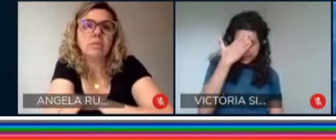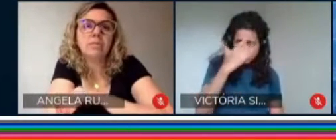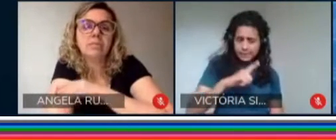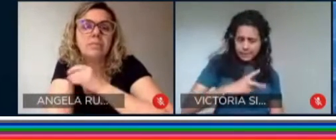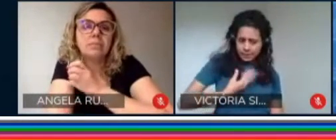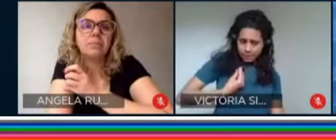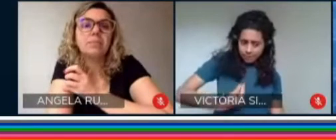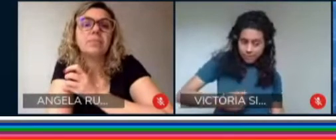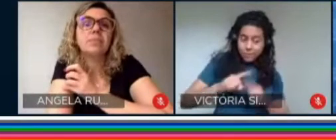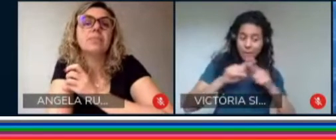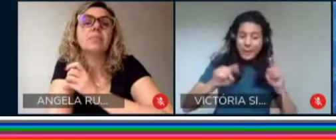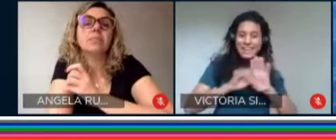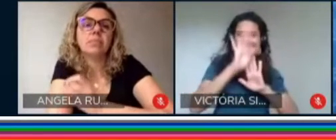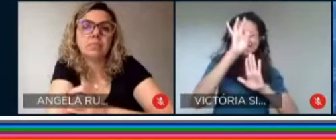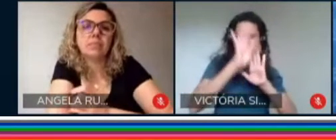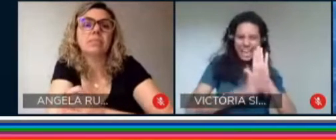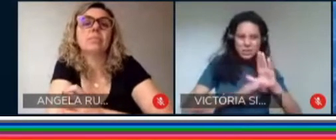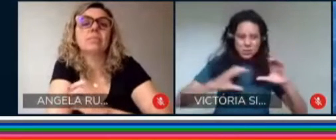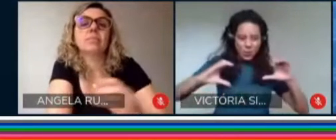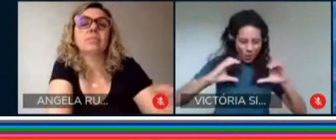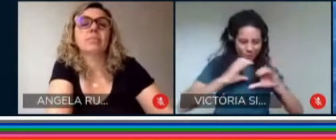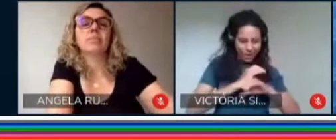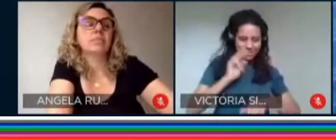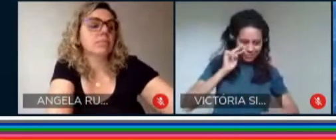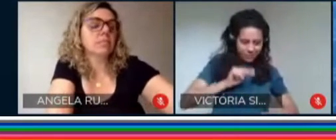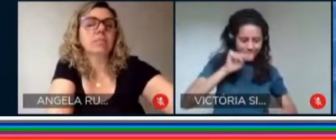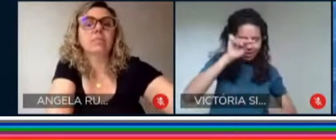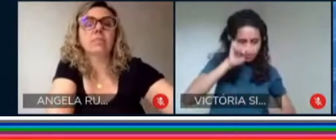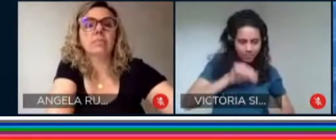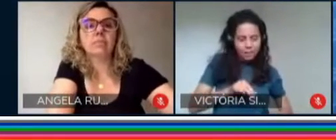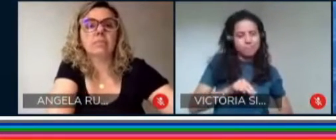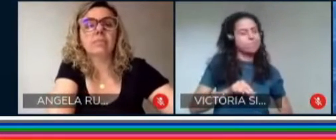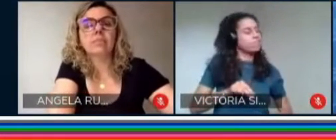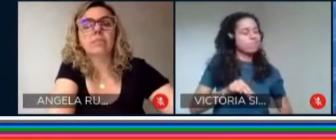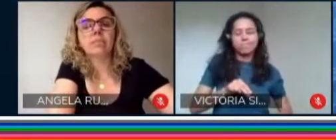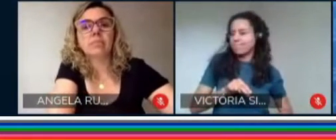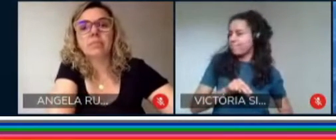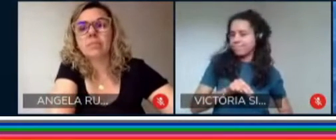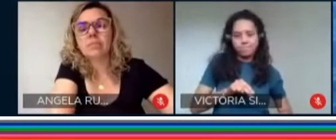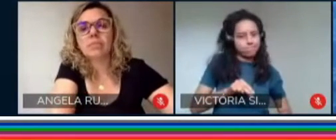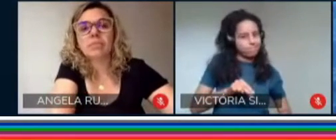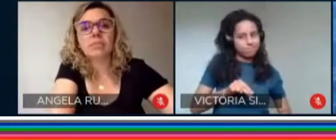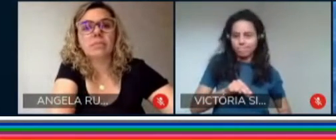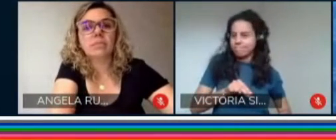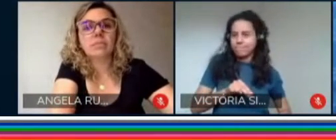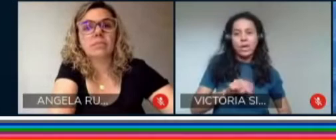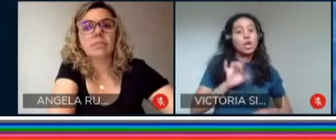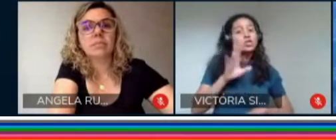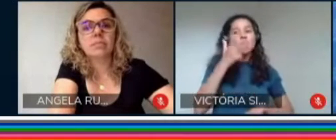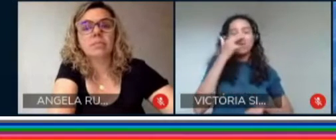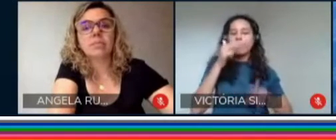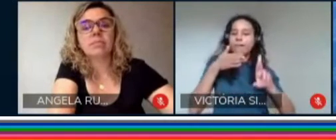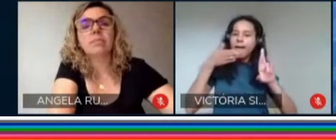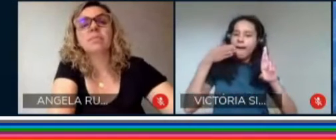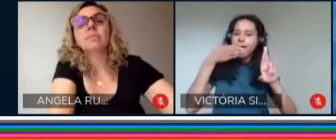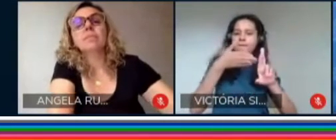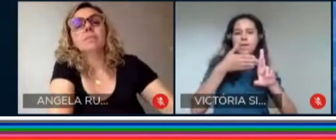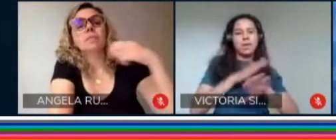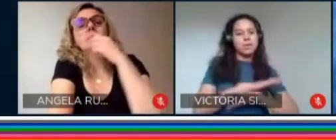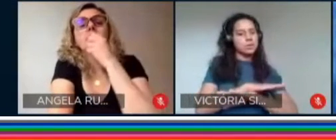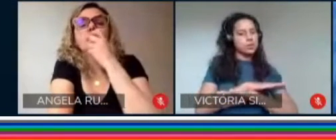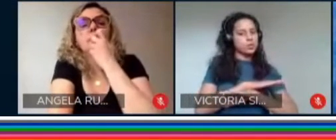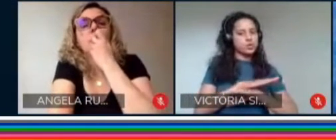não necessariamente eu vou ter acesso ao texto. Interessa saber, interessava acessar, mas nem sempre a gente consegue. Para esses